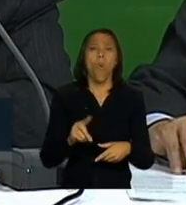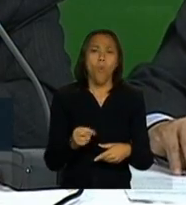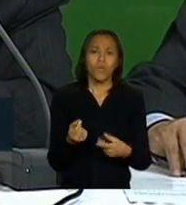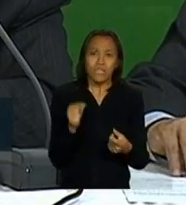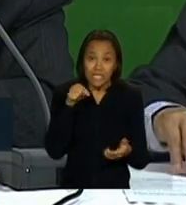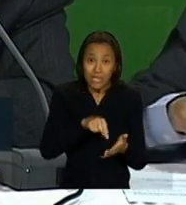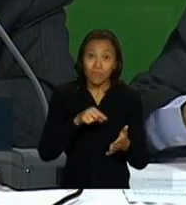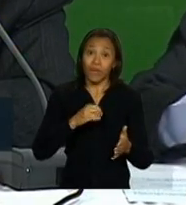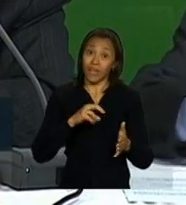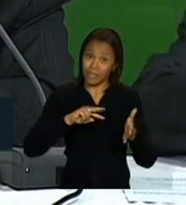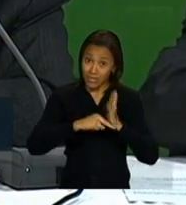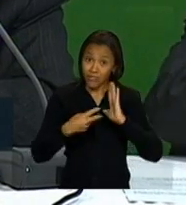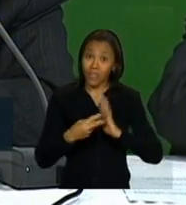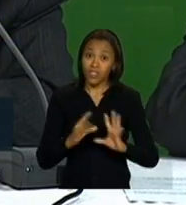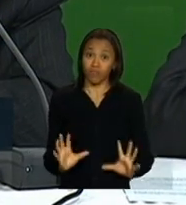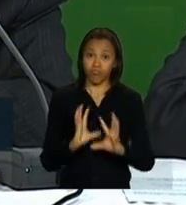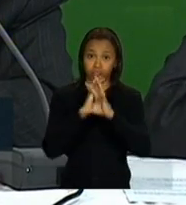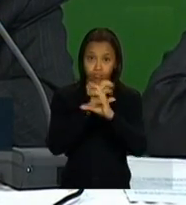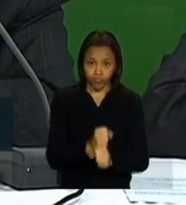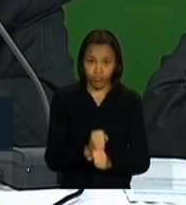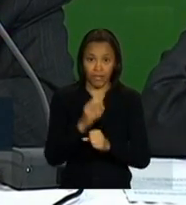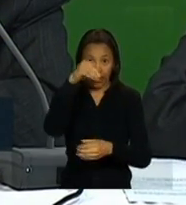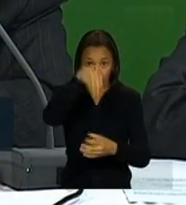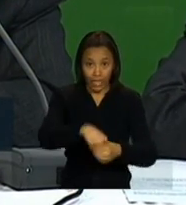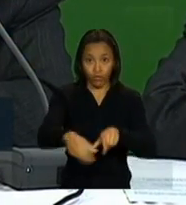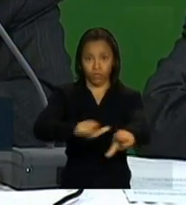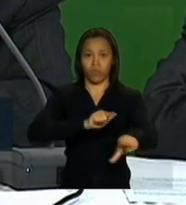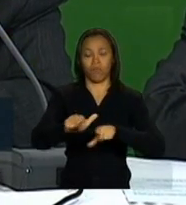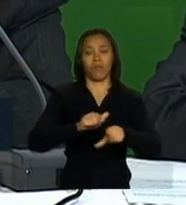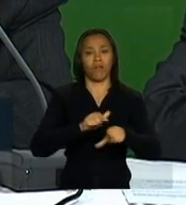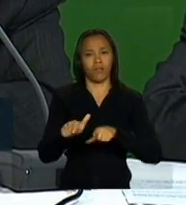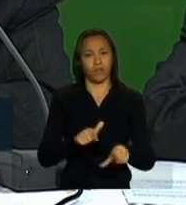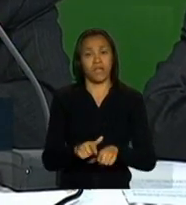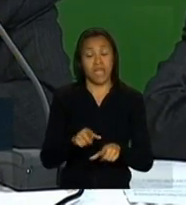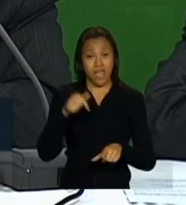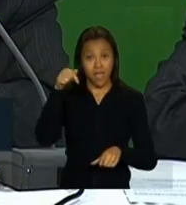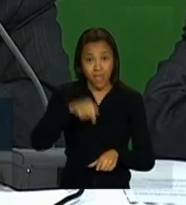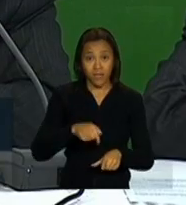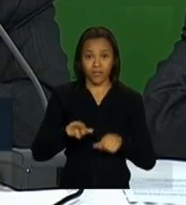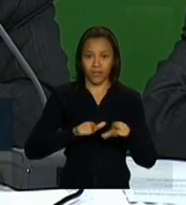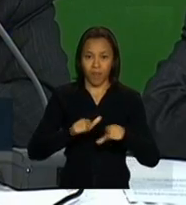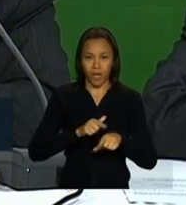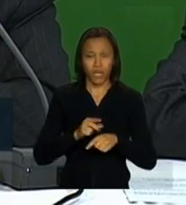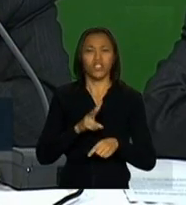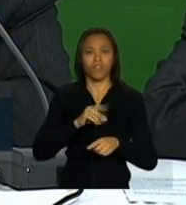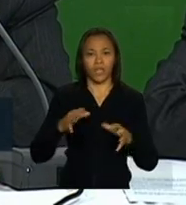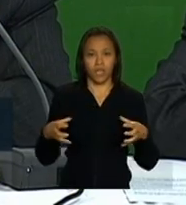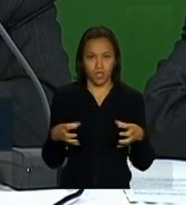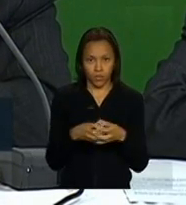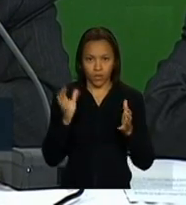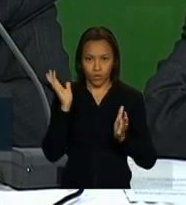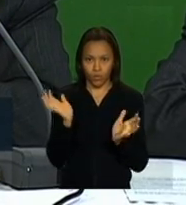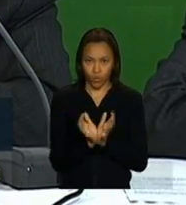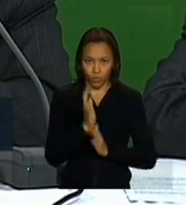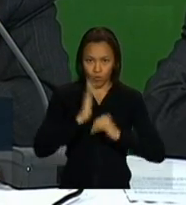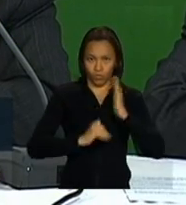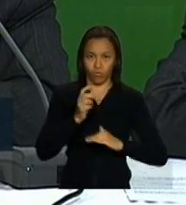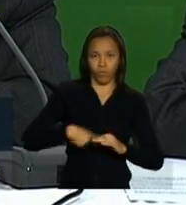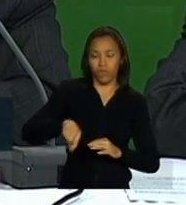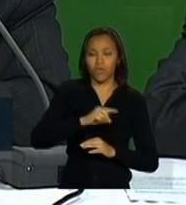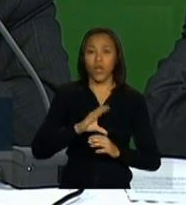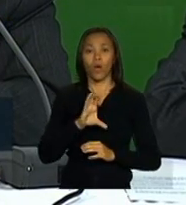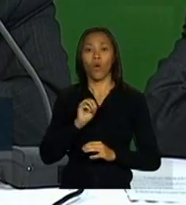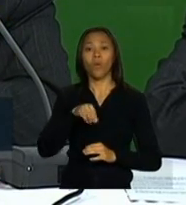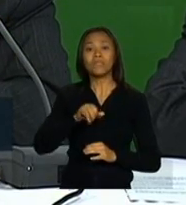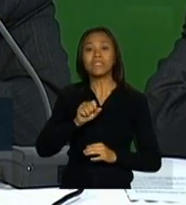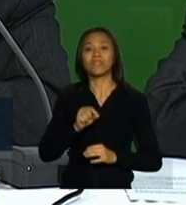cadeia. Com esse trabalho que nós vamos fazer, esse acompanhamento que nós vamos fazer da comissão, com certeza nós vamos saber